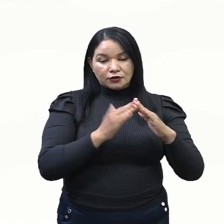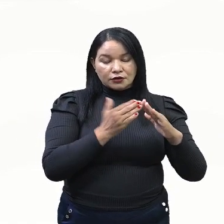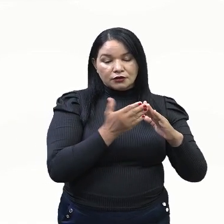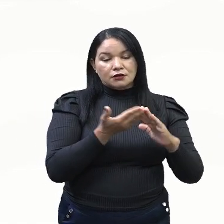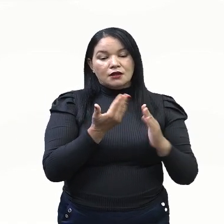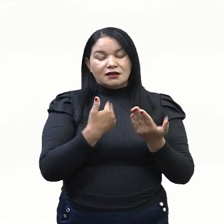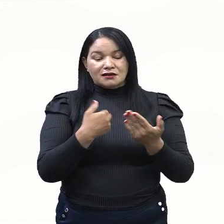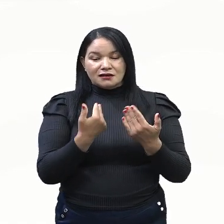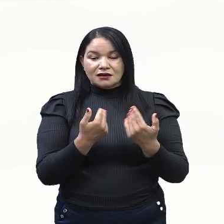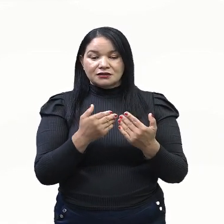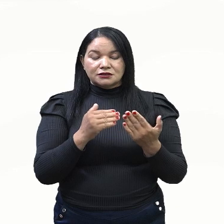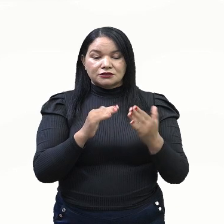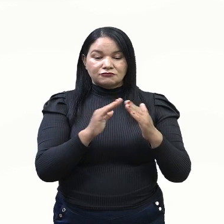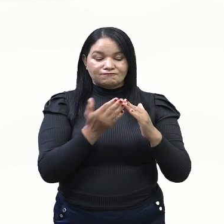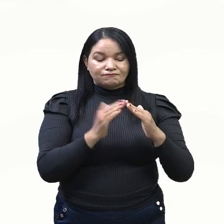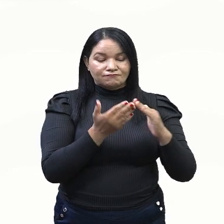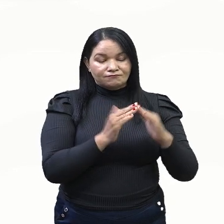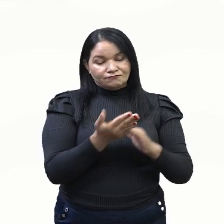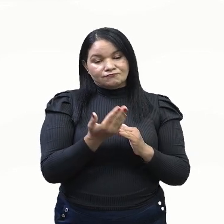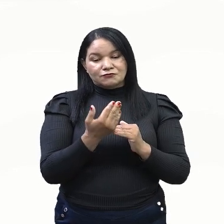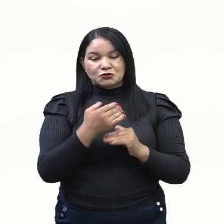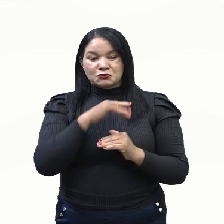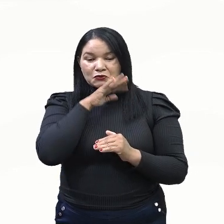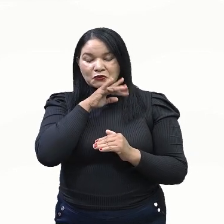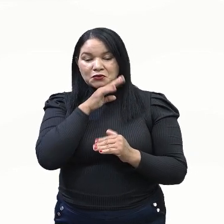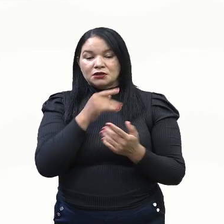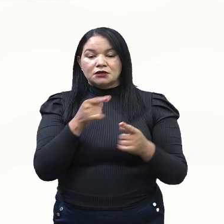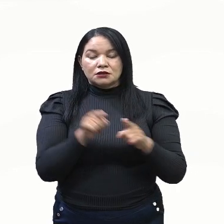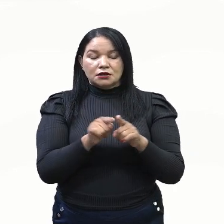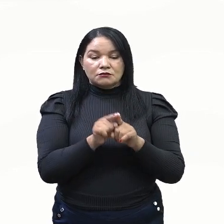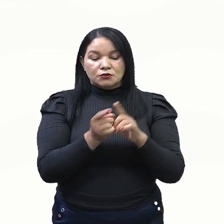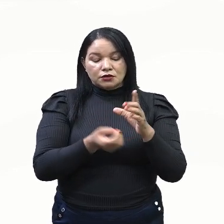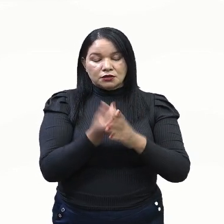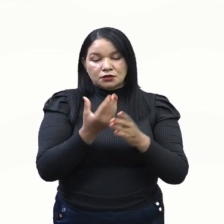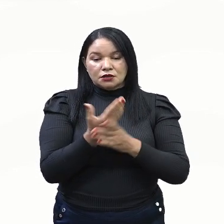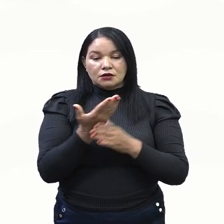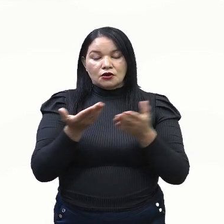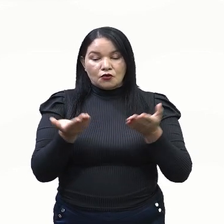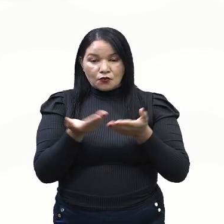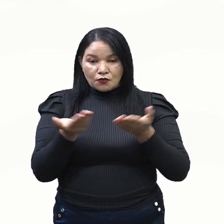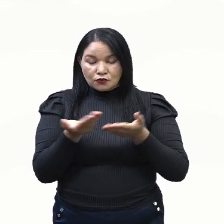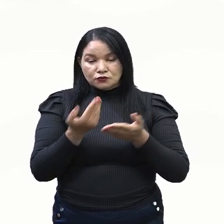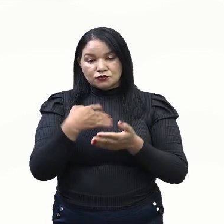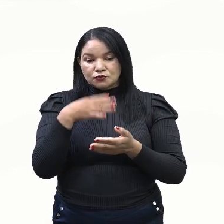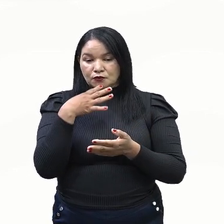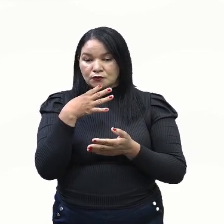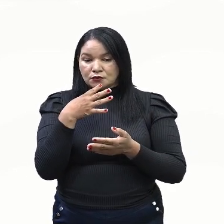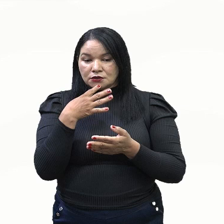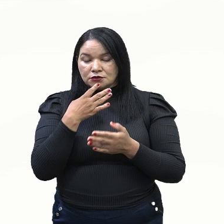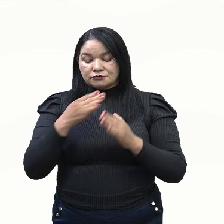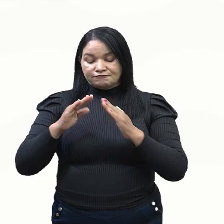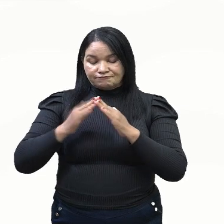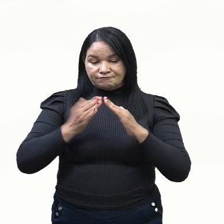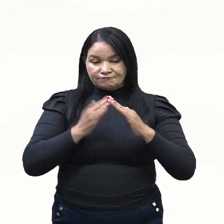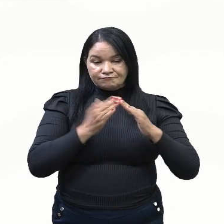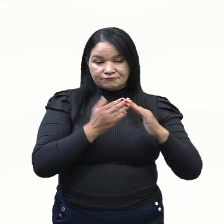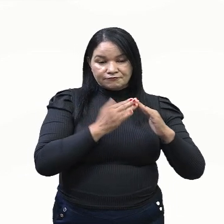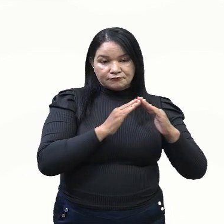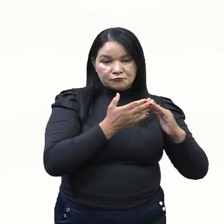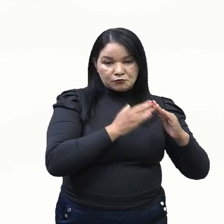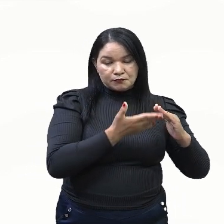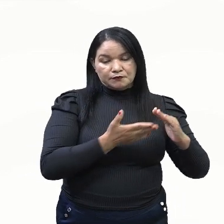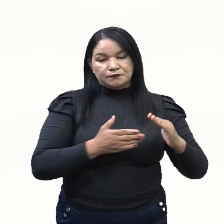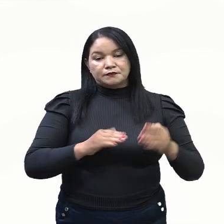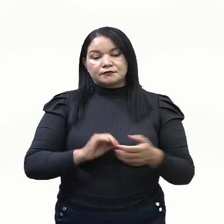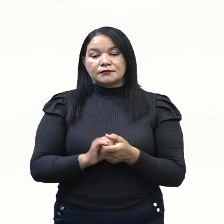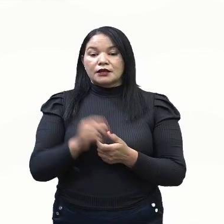moradias improvisadas que vai dar origem ao que nós conhecemos atualmente como favelas. Observem aqui